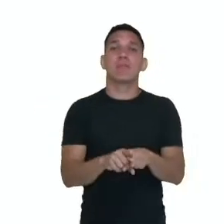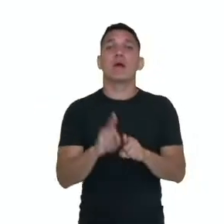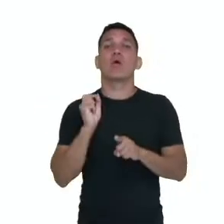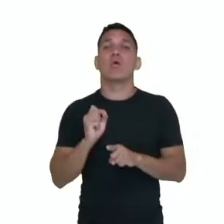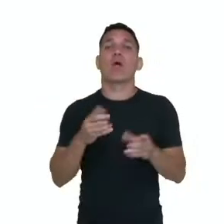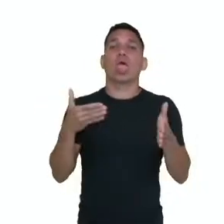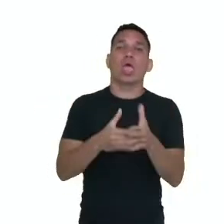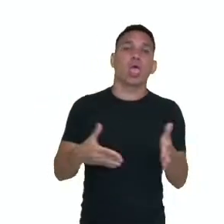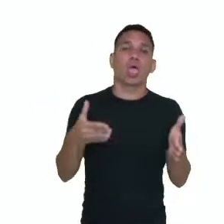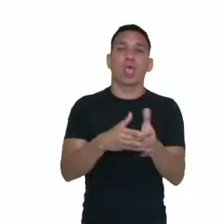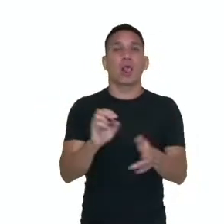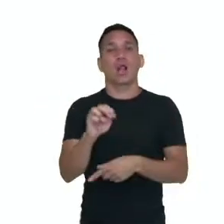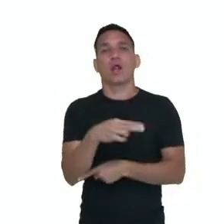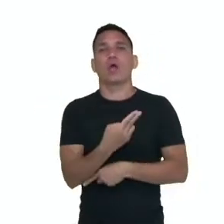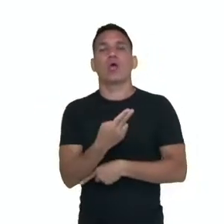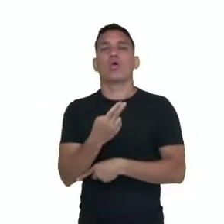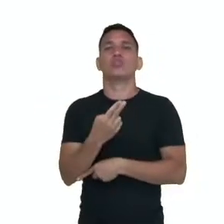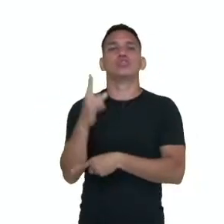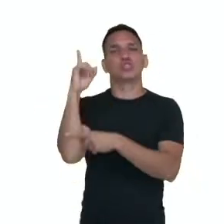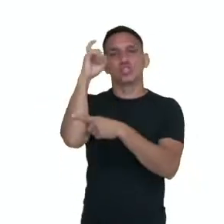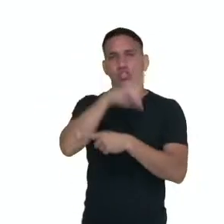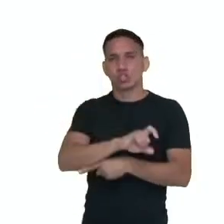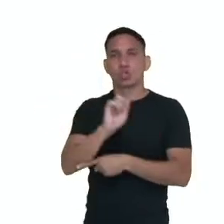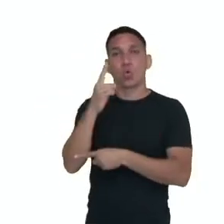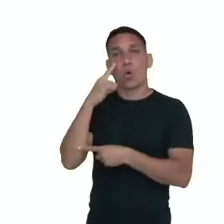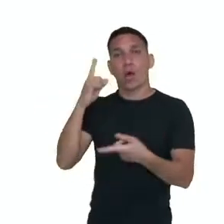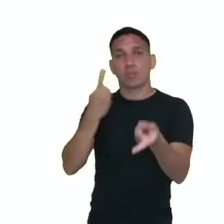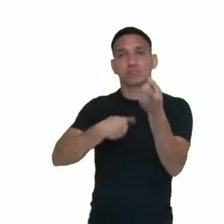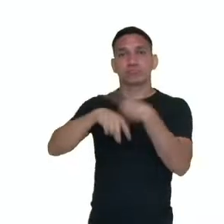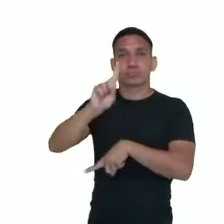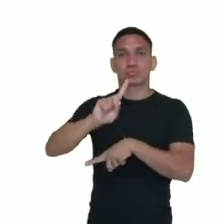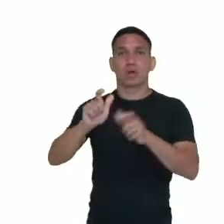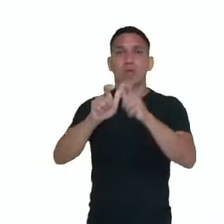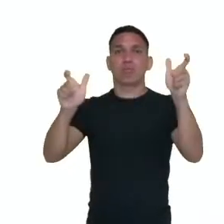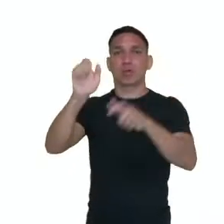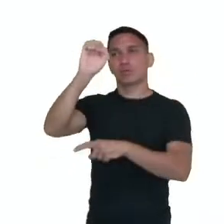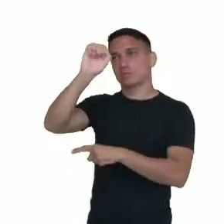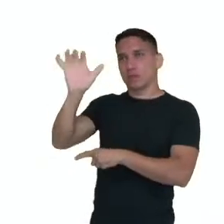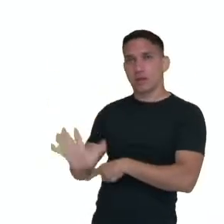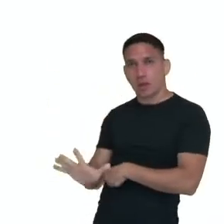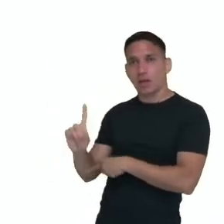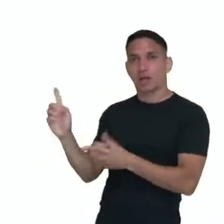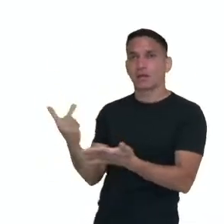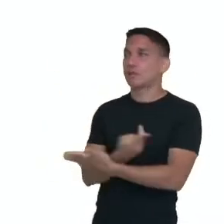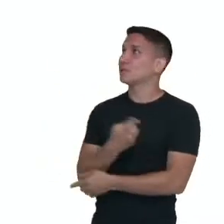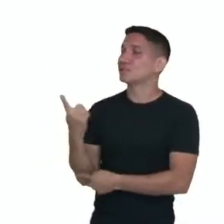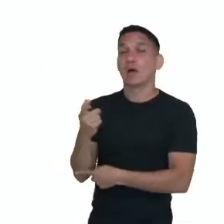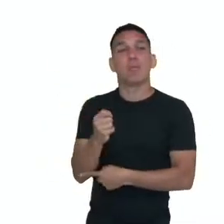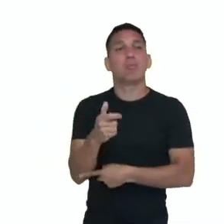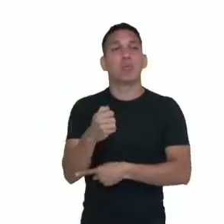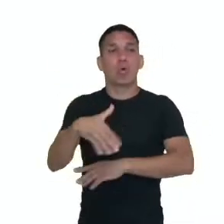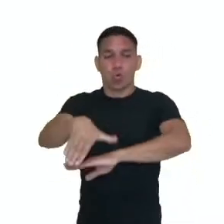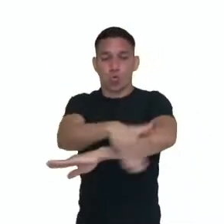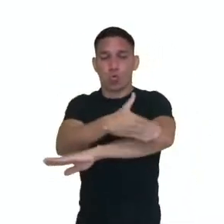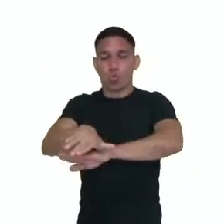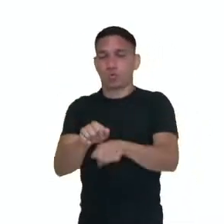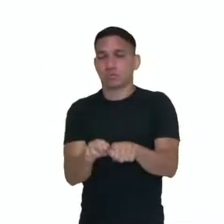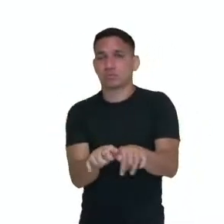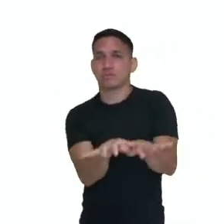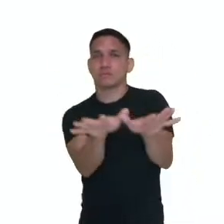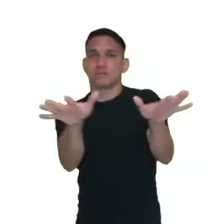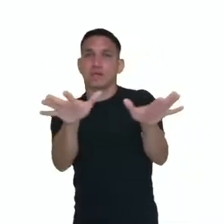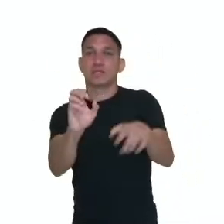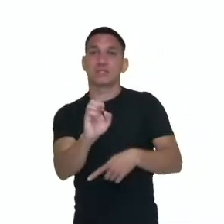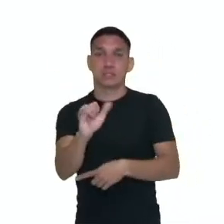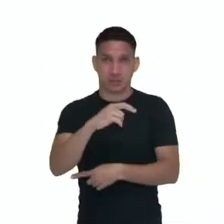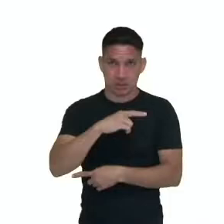crescimento industrial do continente africano. Então repare então que tem relativamente poucas rodovias, e se tem,